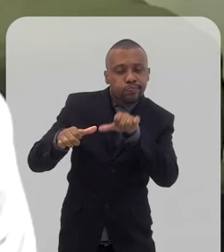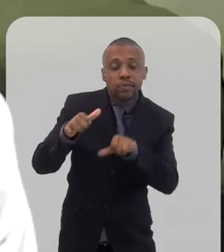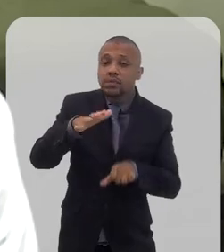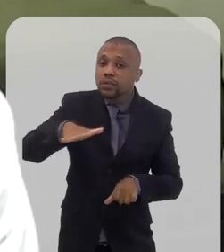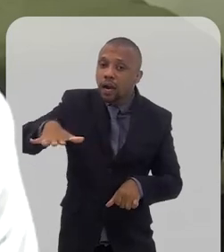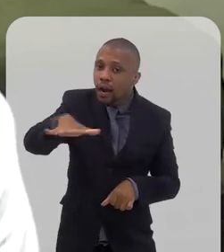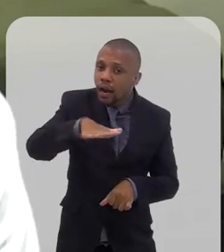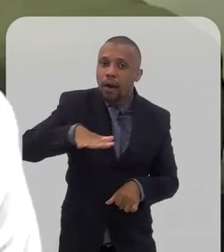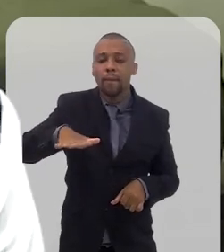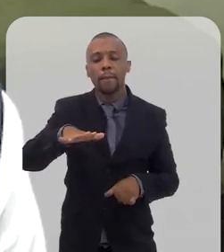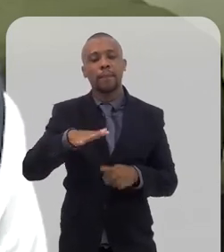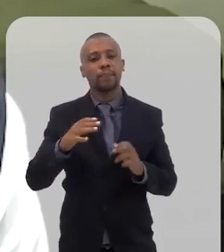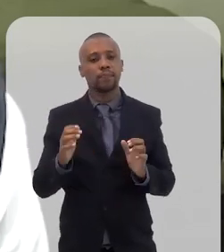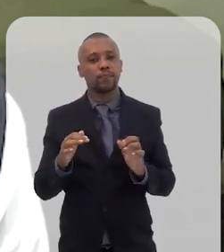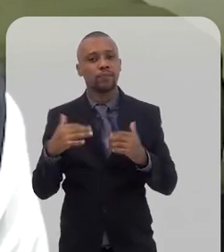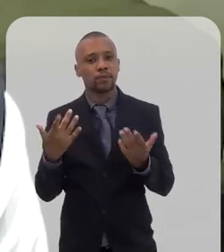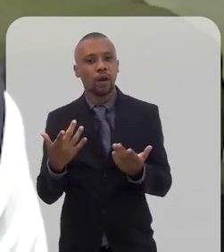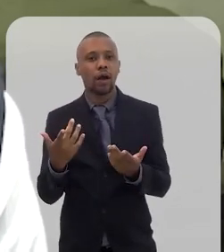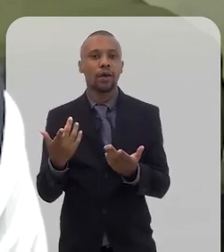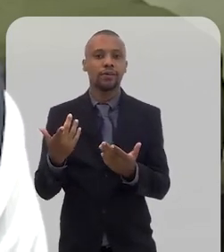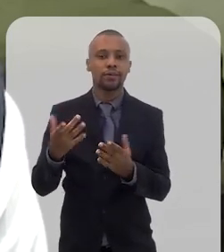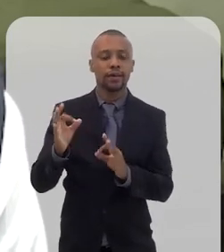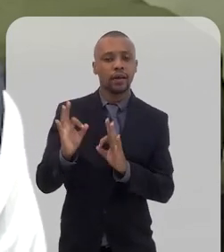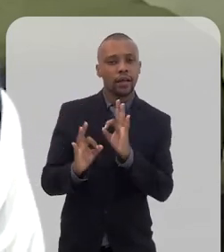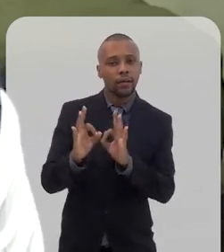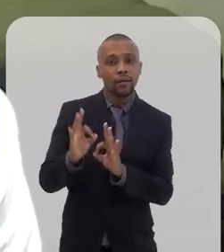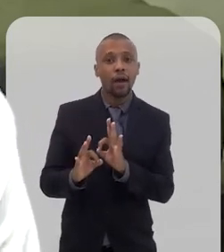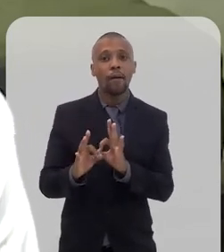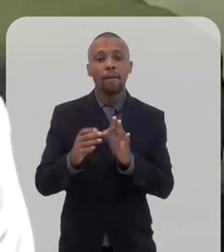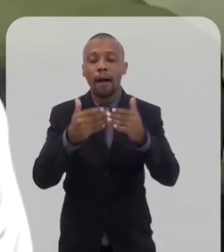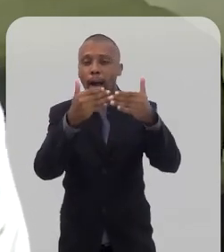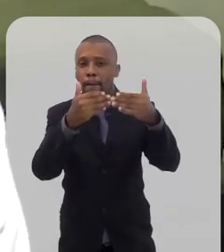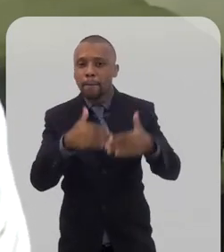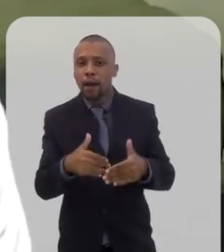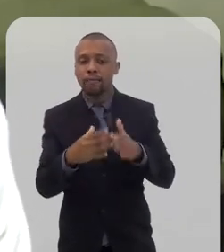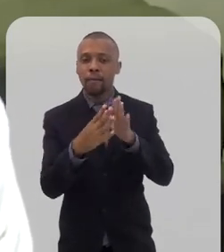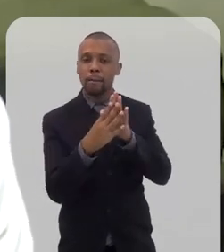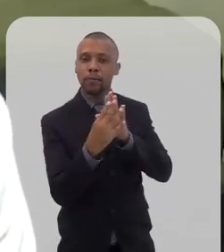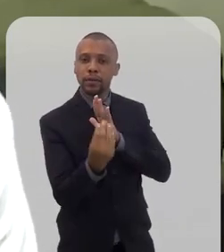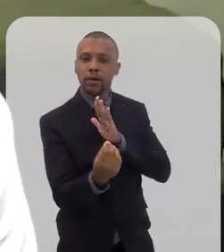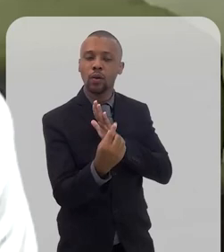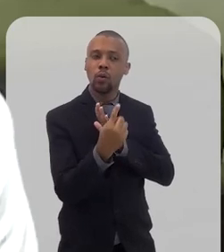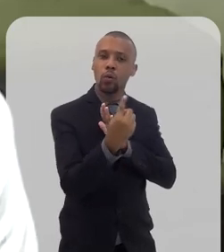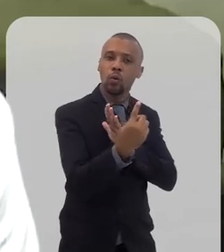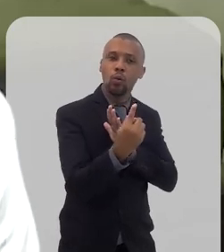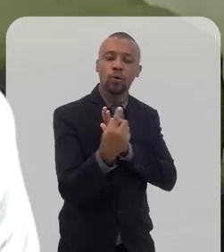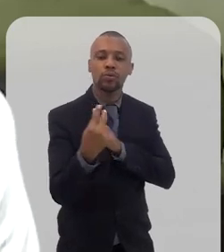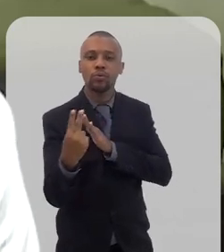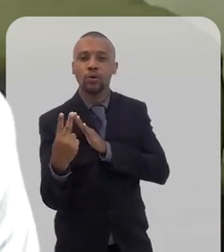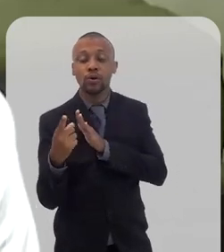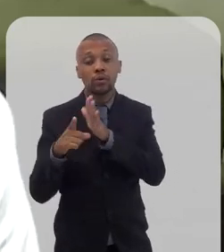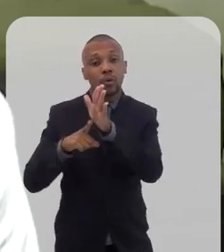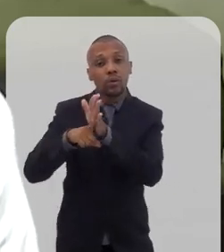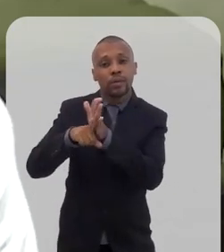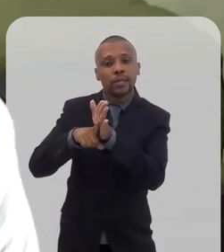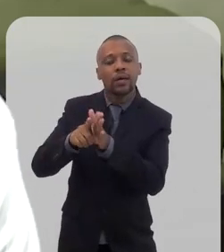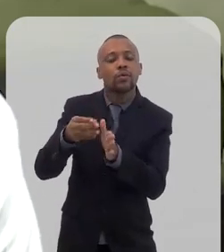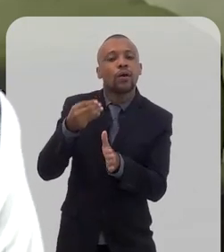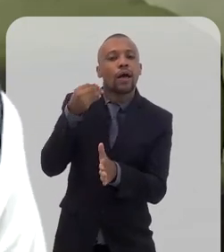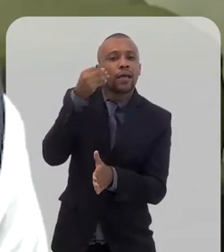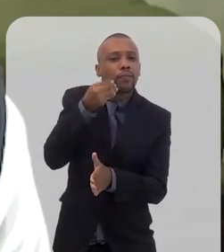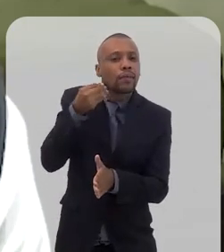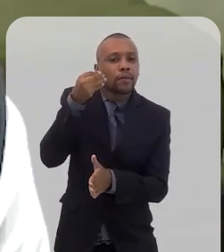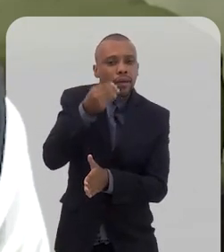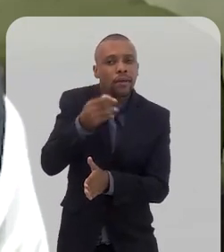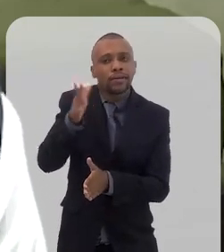de campo. Nós fizemos não só a prova piloto 1 e 2 e o censo experimental, que já estavam